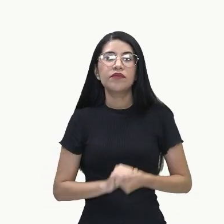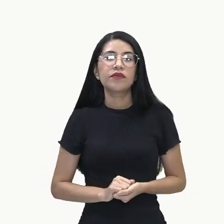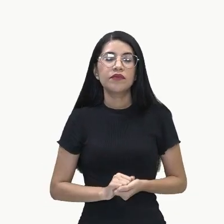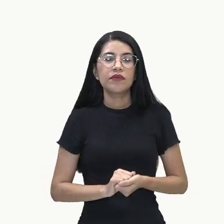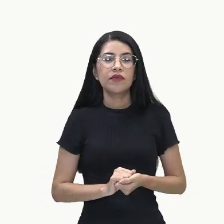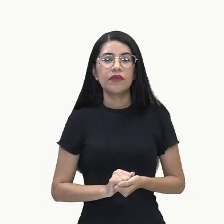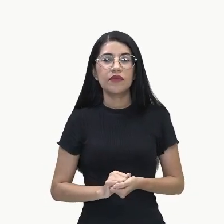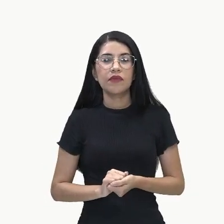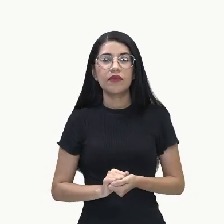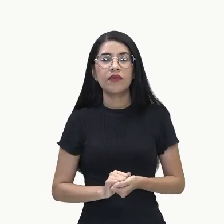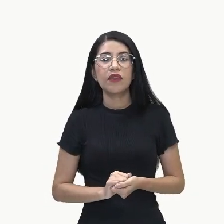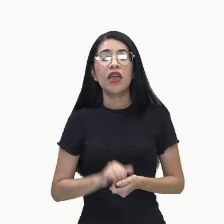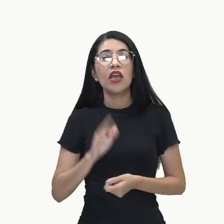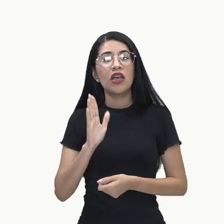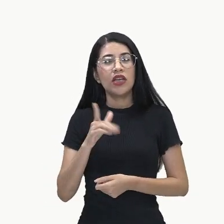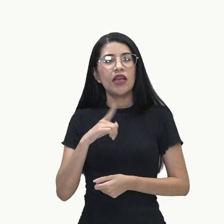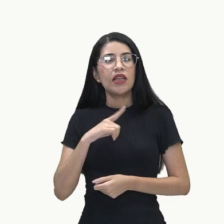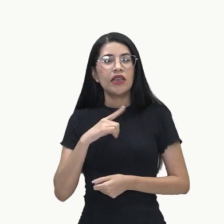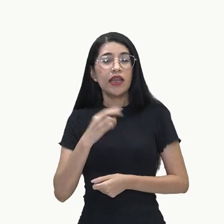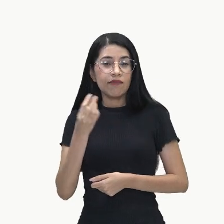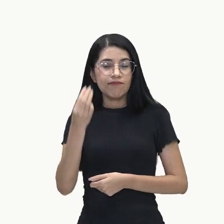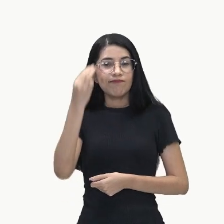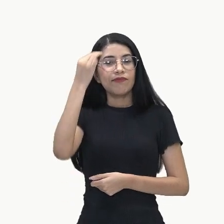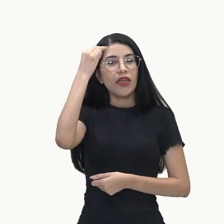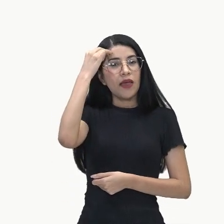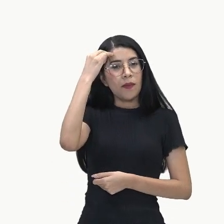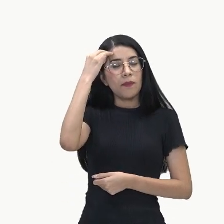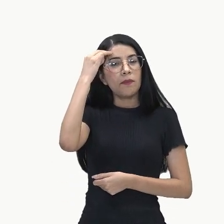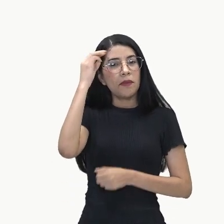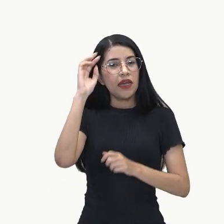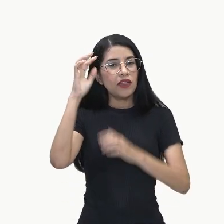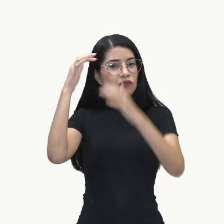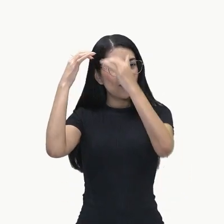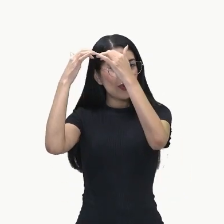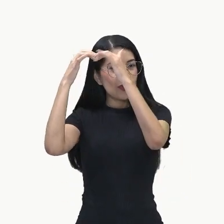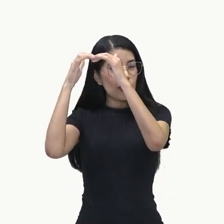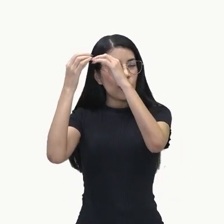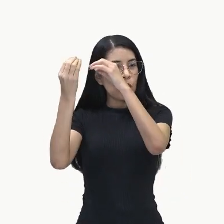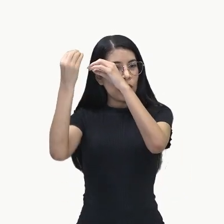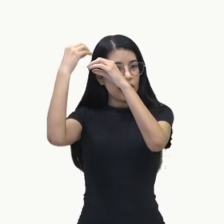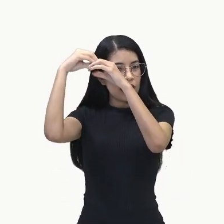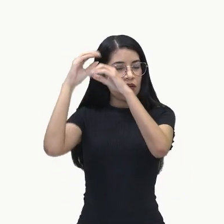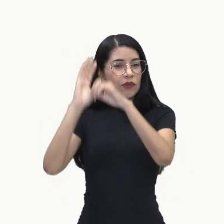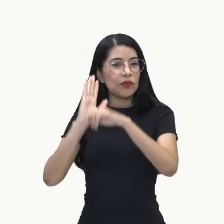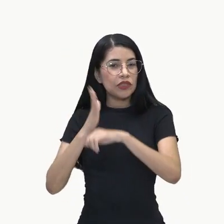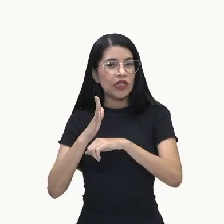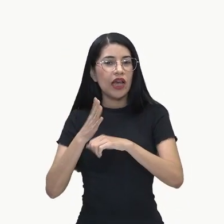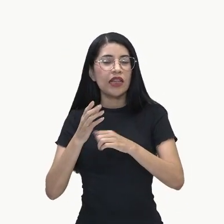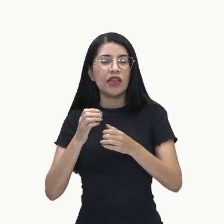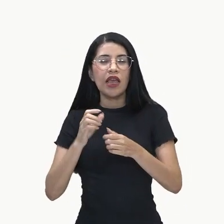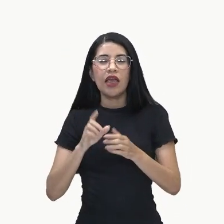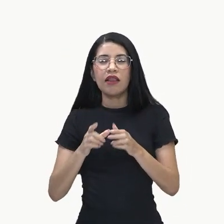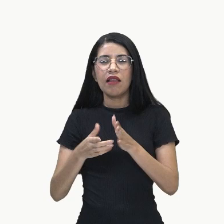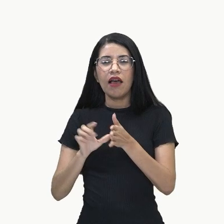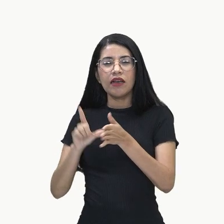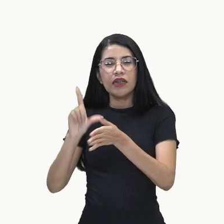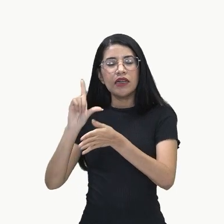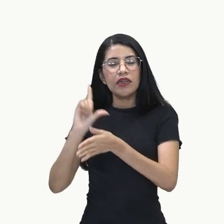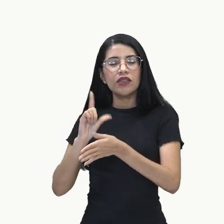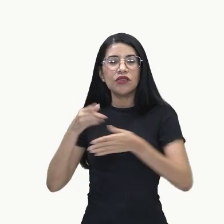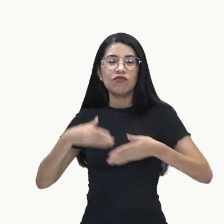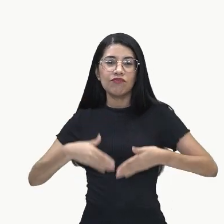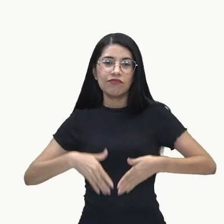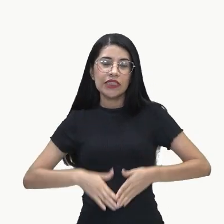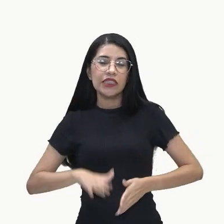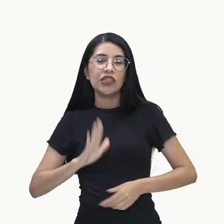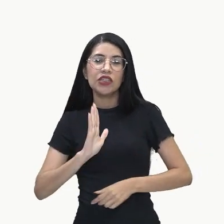eles já estariam na mente do ser humano desde o seu nascimento. Olha o